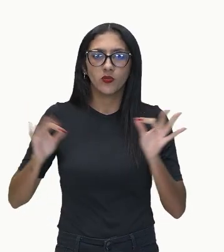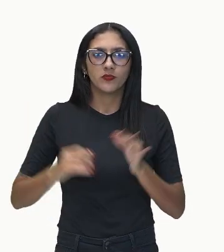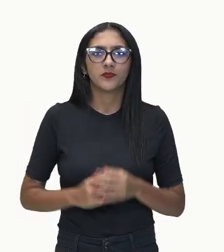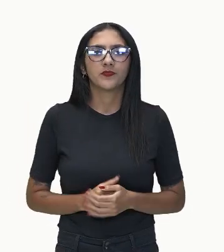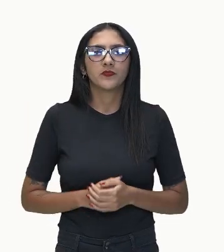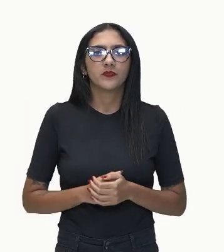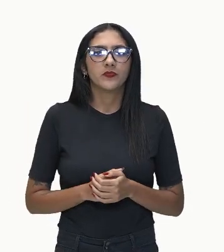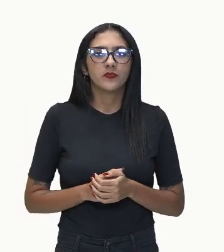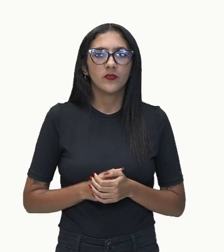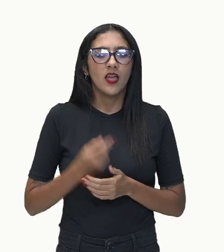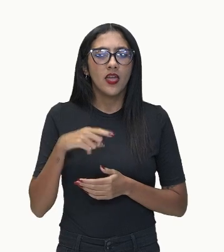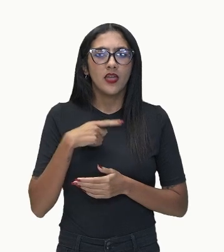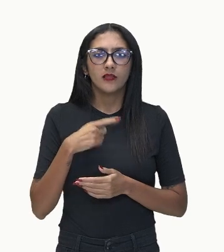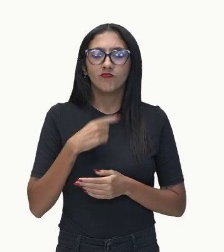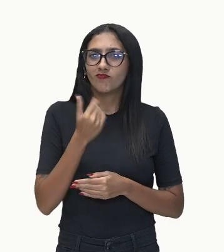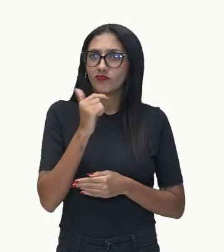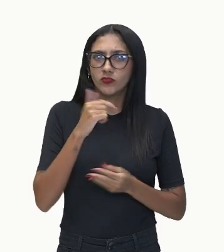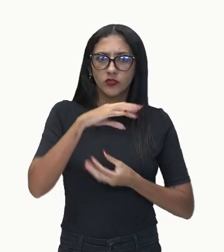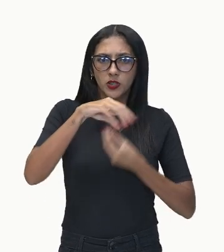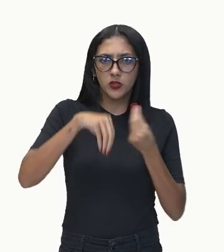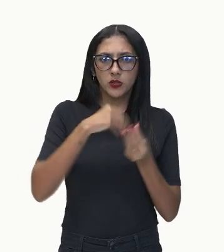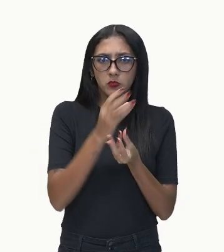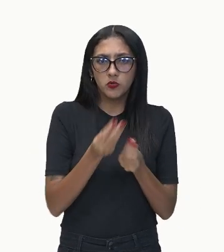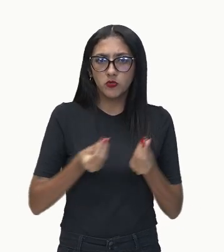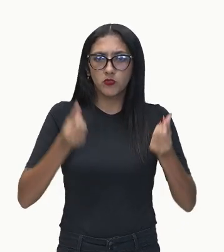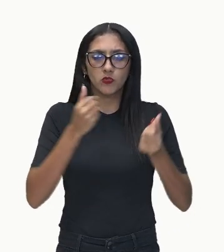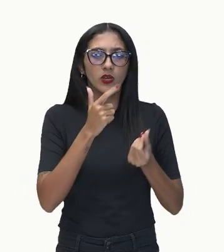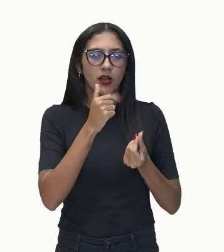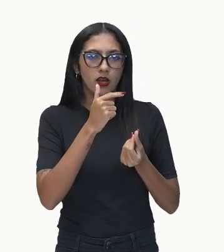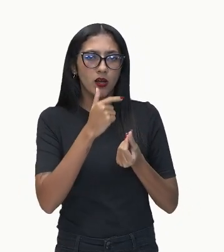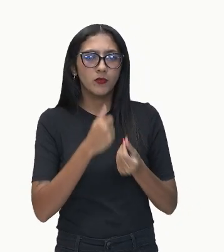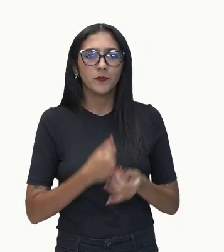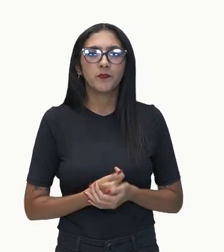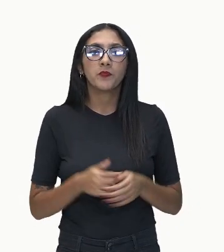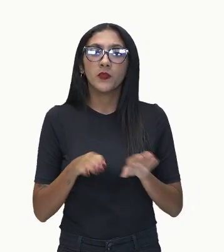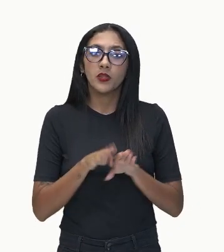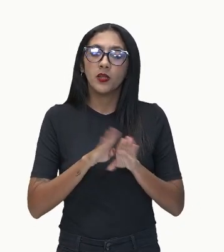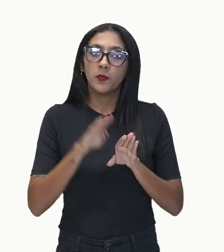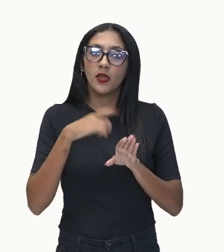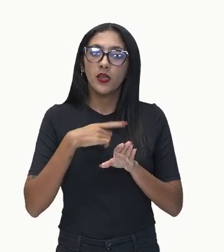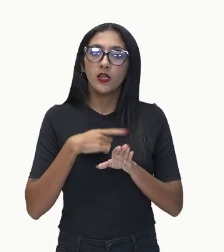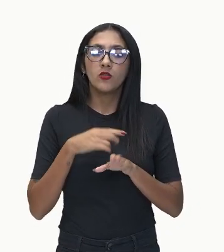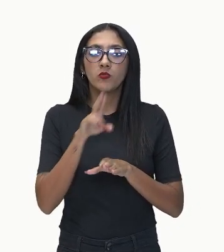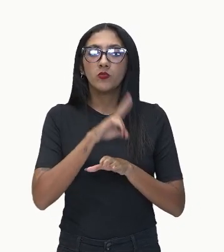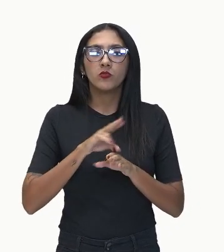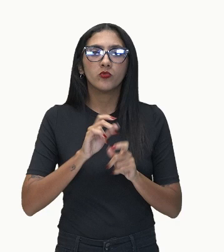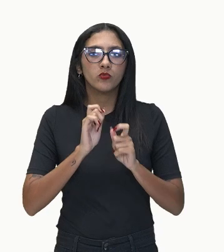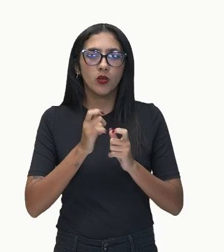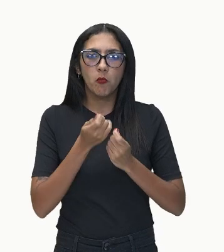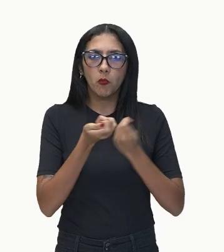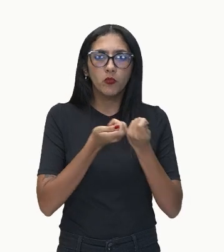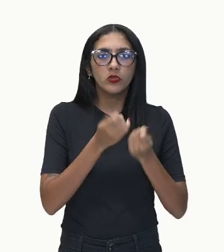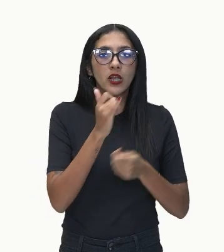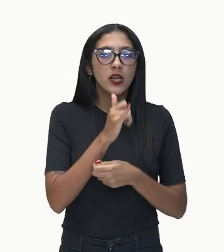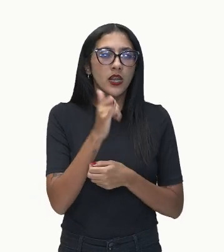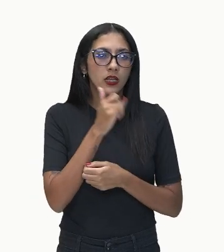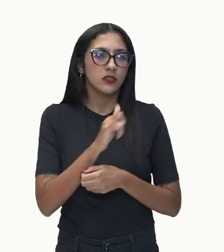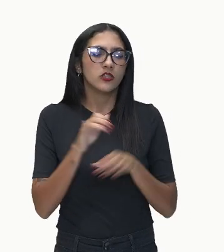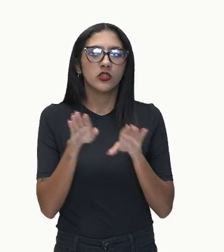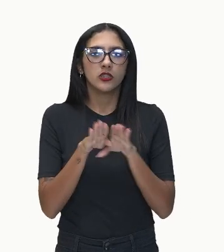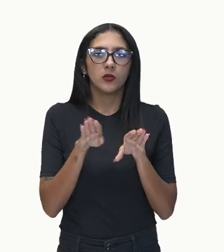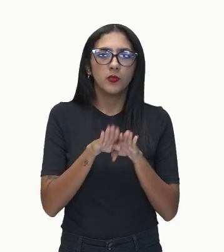eles são insolúveis em água e são encontrados também como reserva de energia e como parte